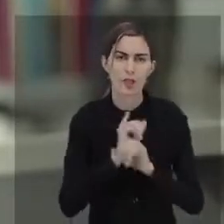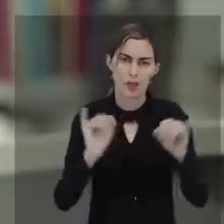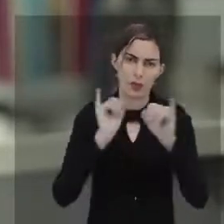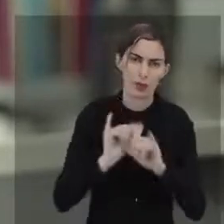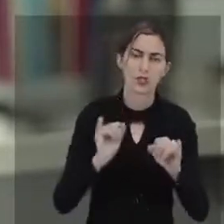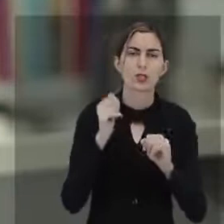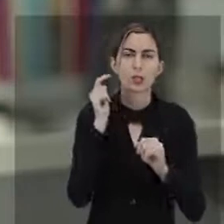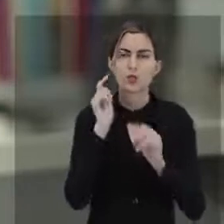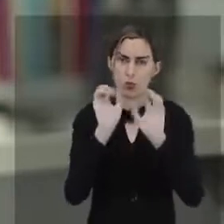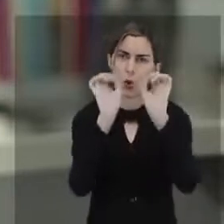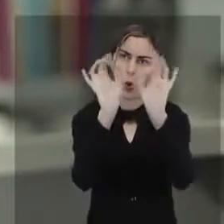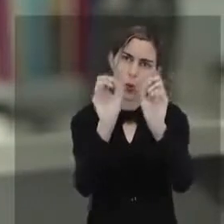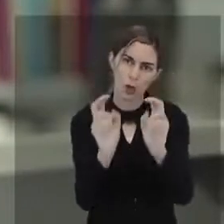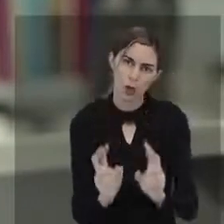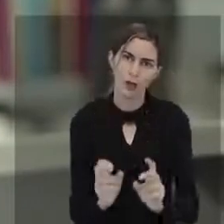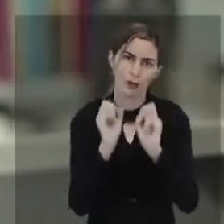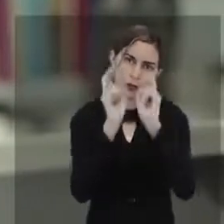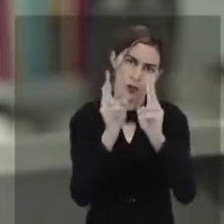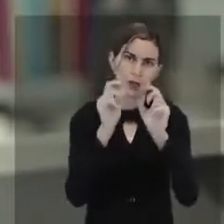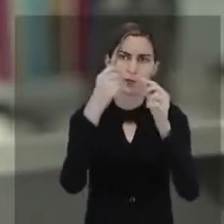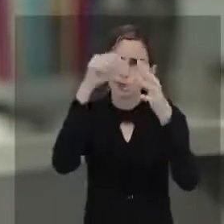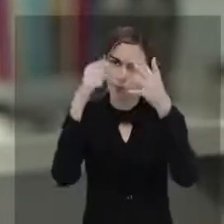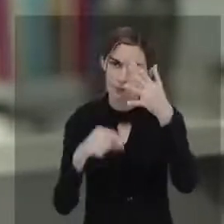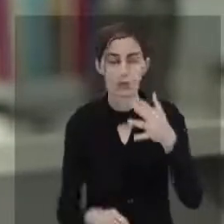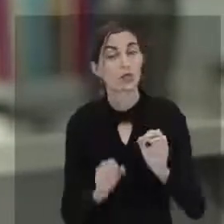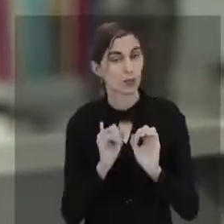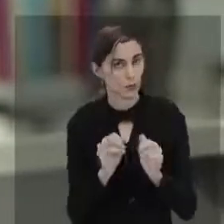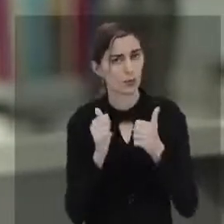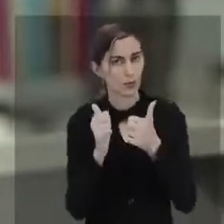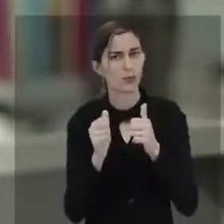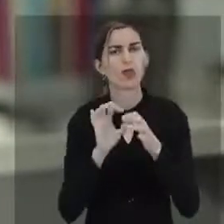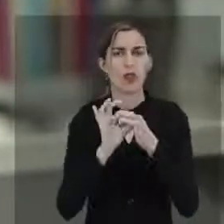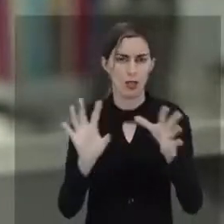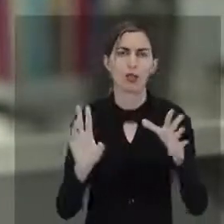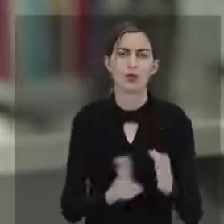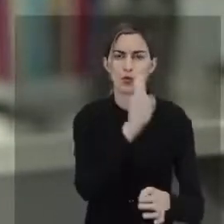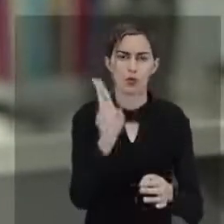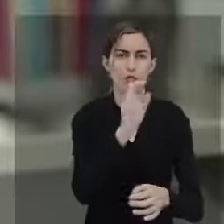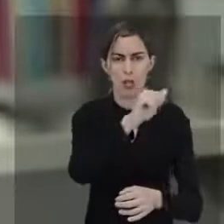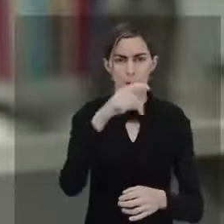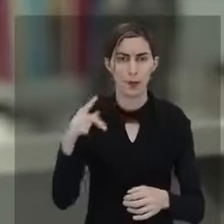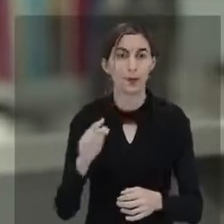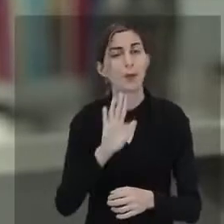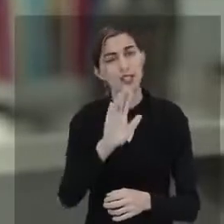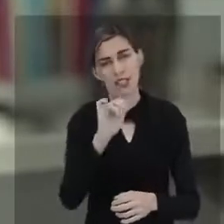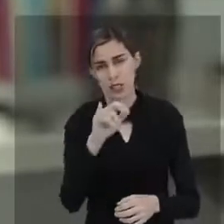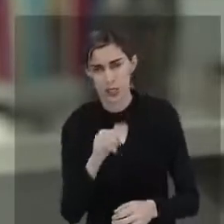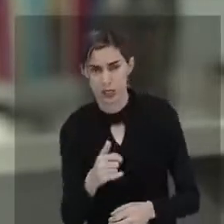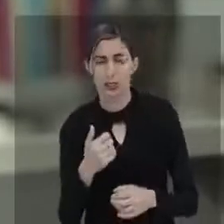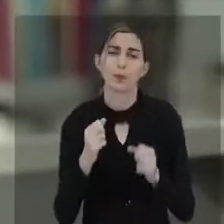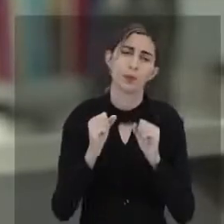foi preenchida. Então se ela foi preenchida, você deixa ele usar a sua aplicação. Caso contrário, você vai abrir